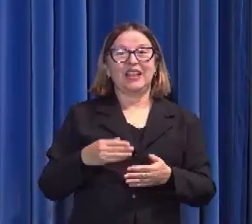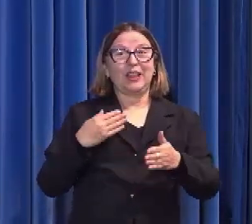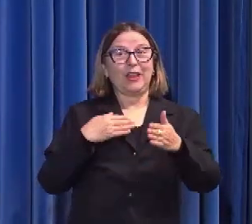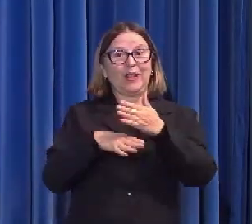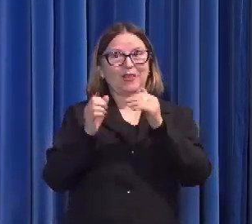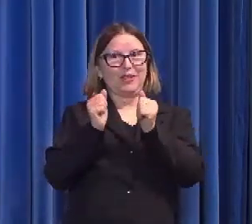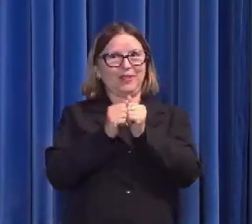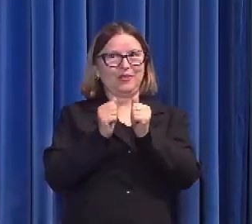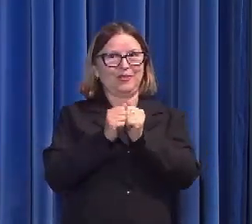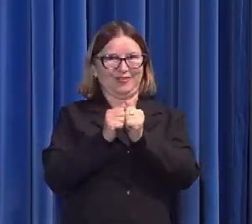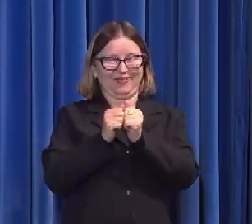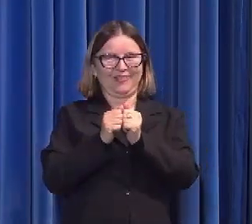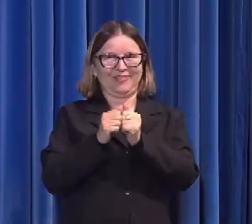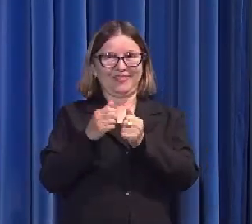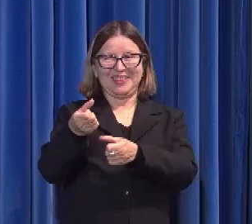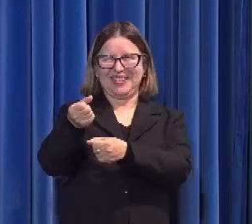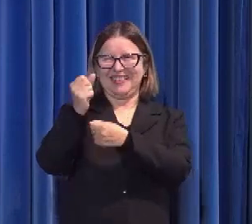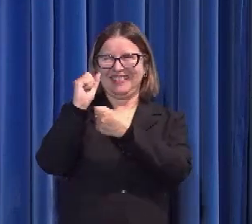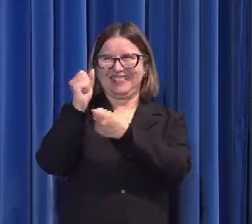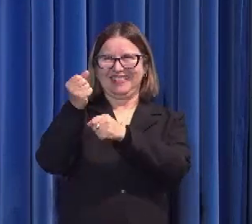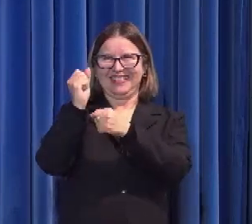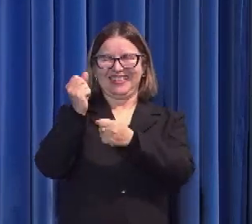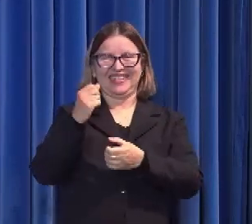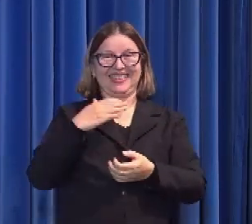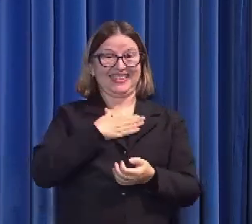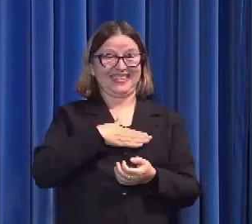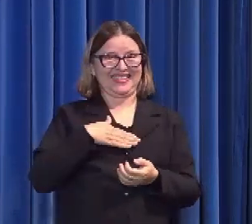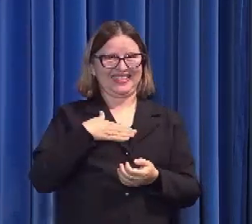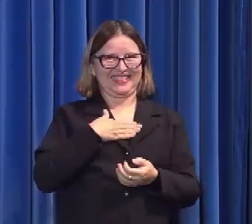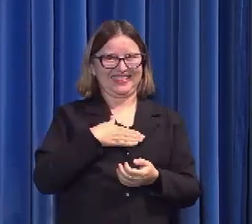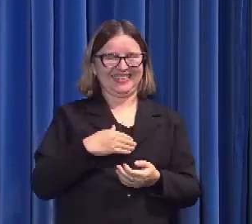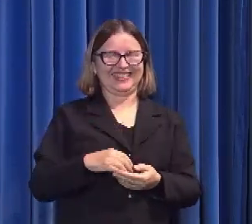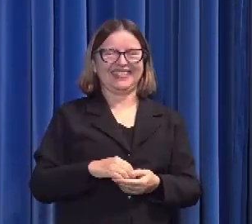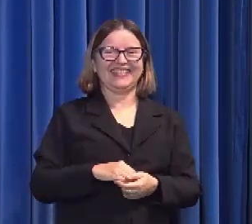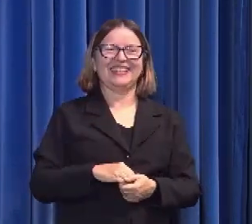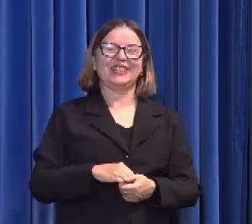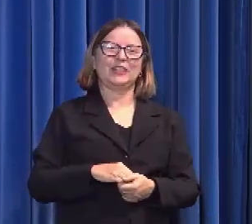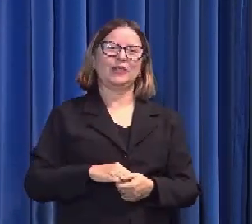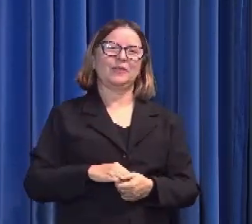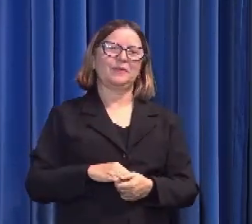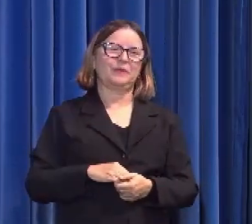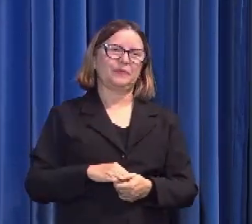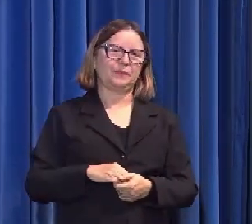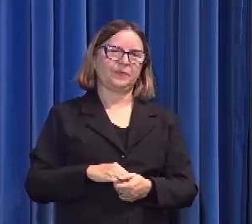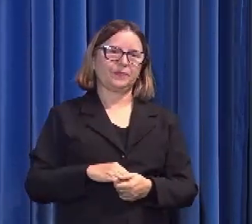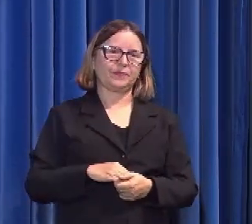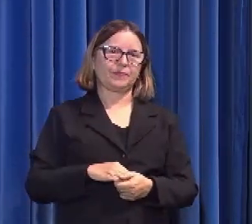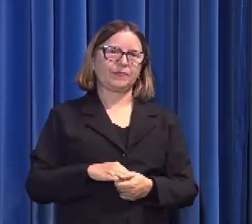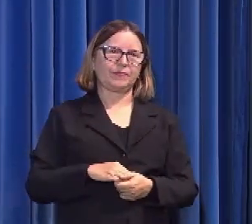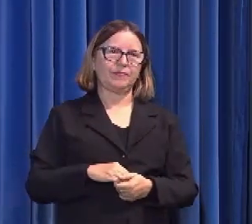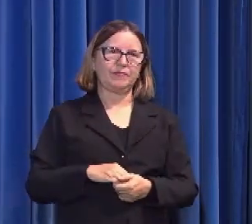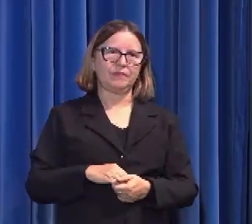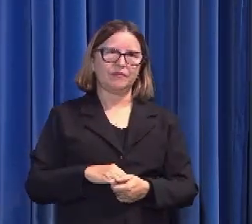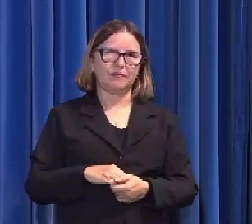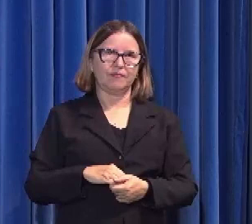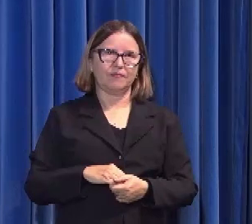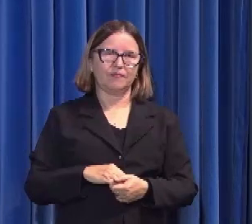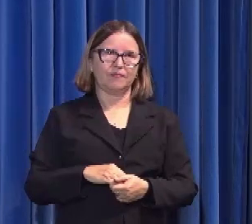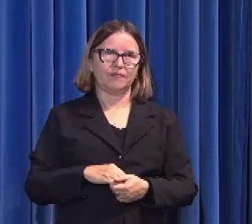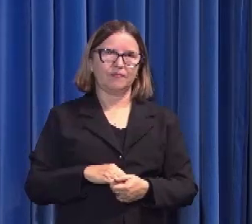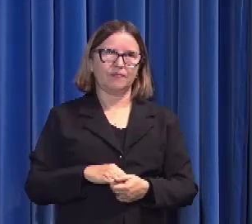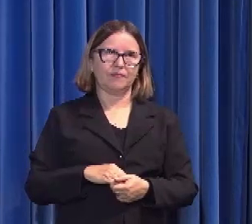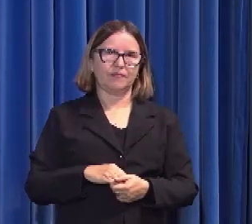pescar satisfeito E aí e olha aqui e o